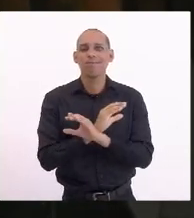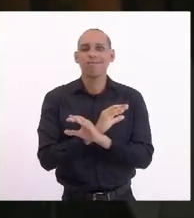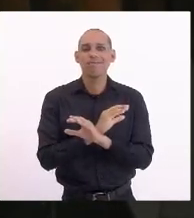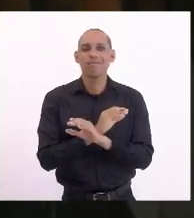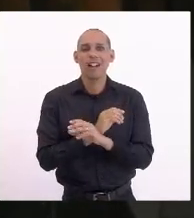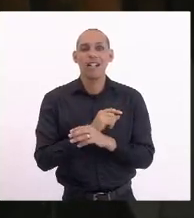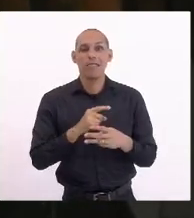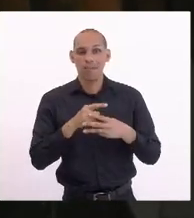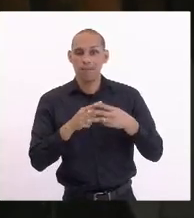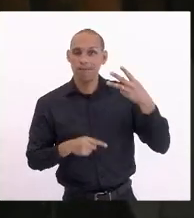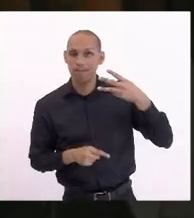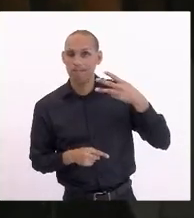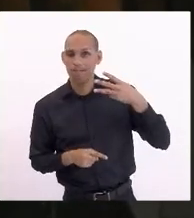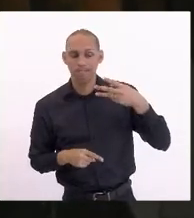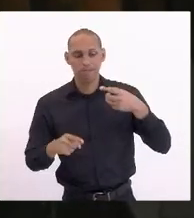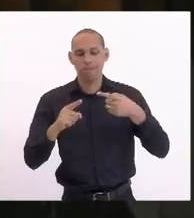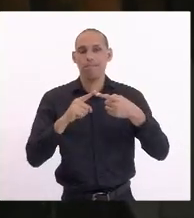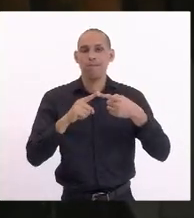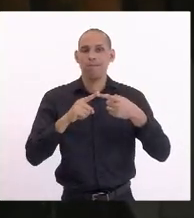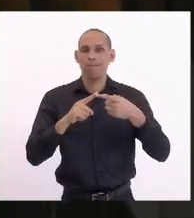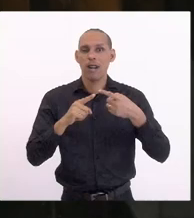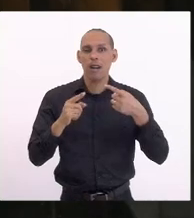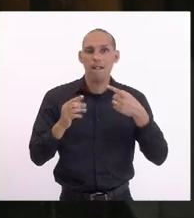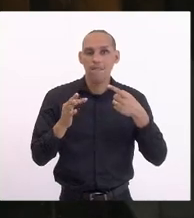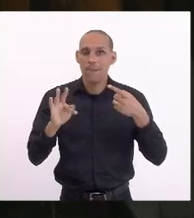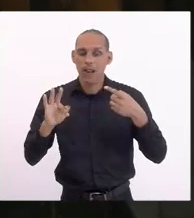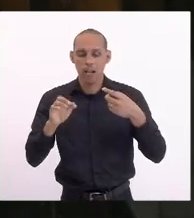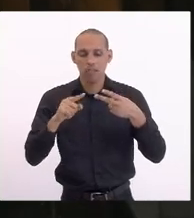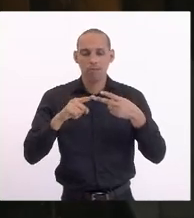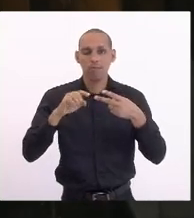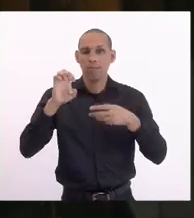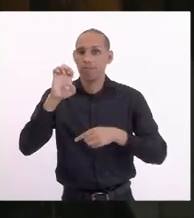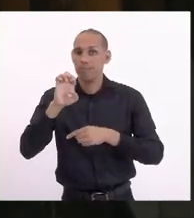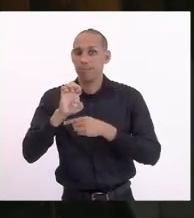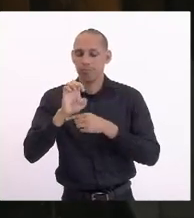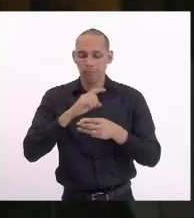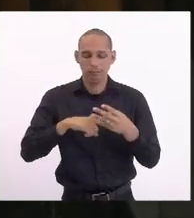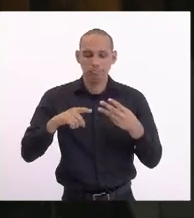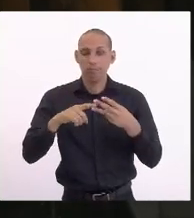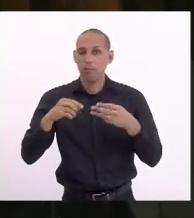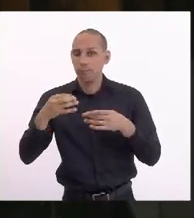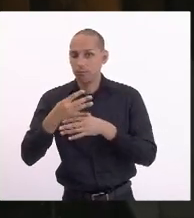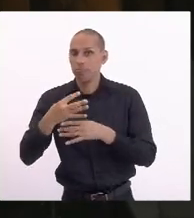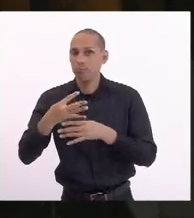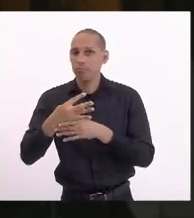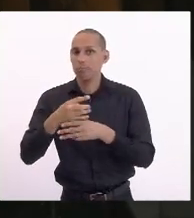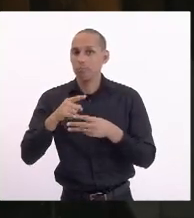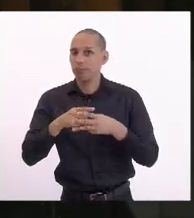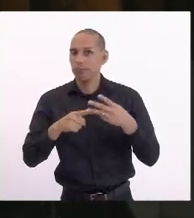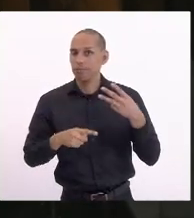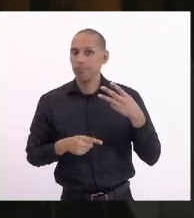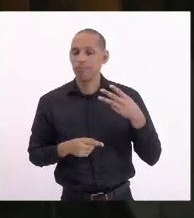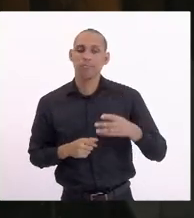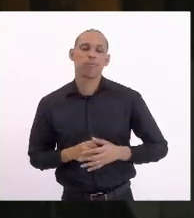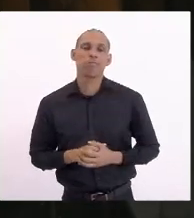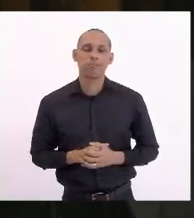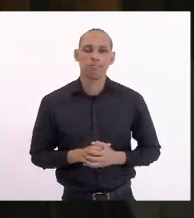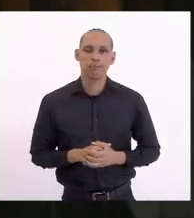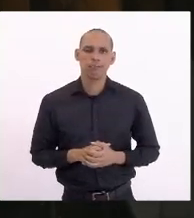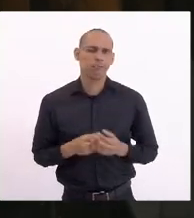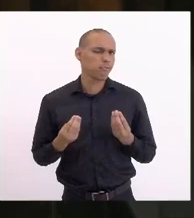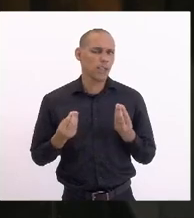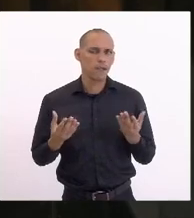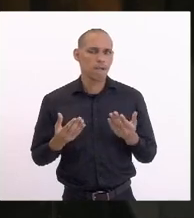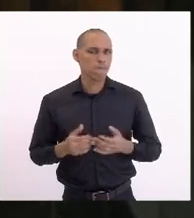três instâncias, União, Estado e municípios, para que